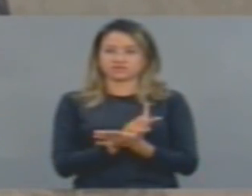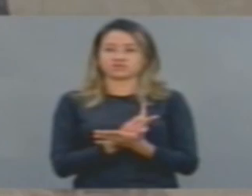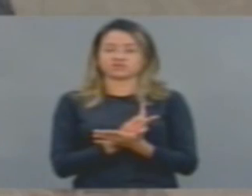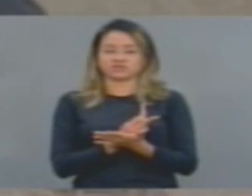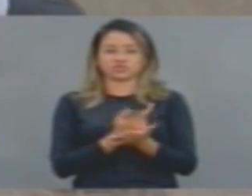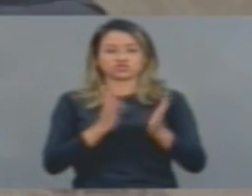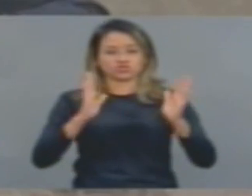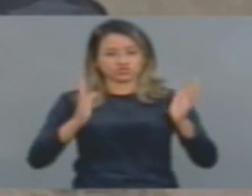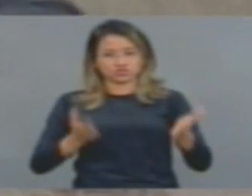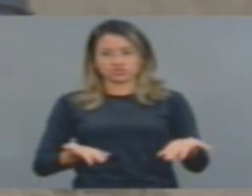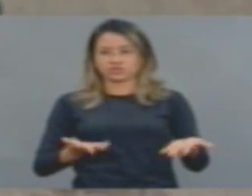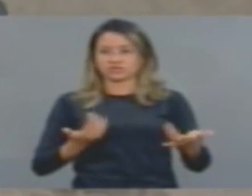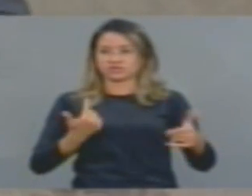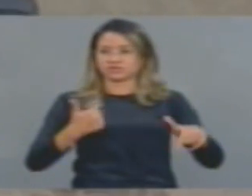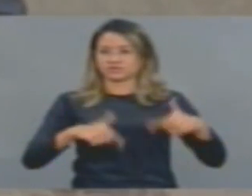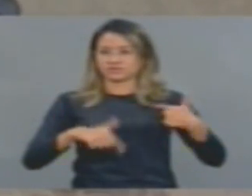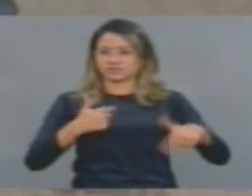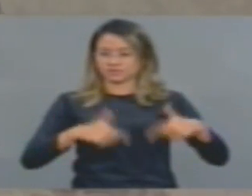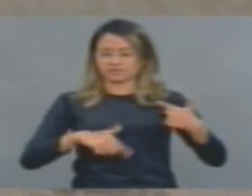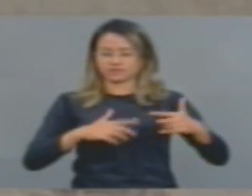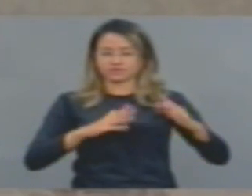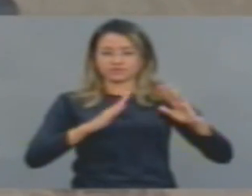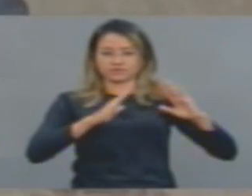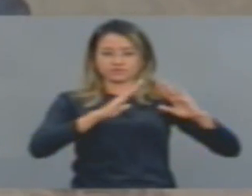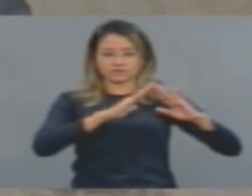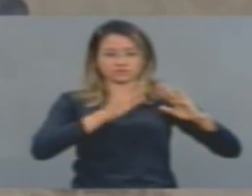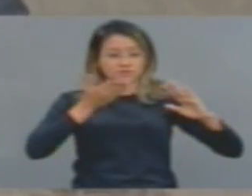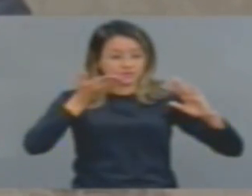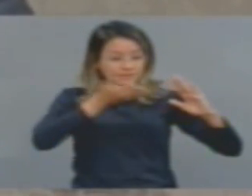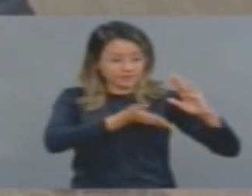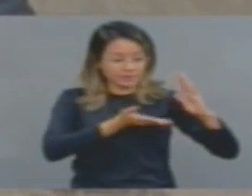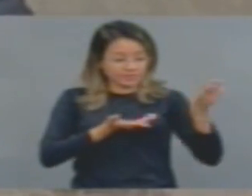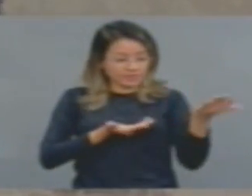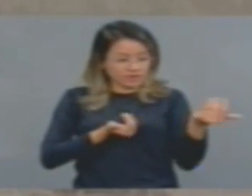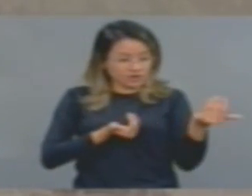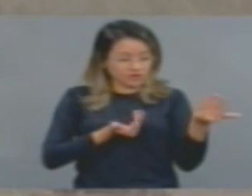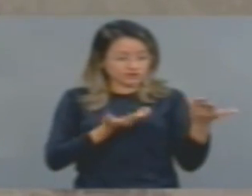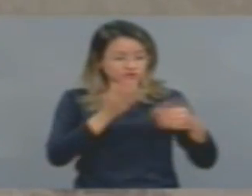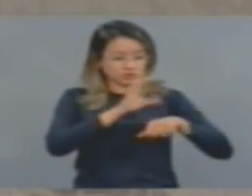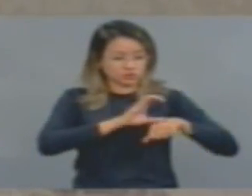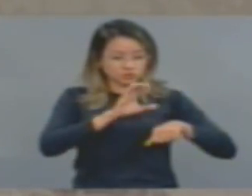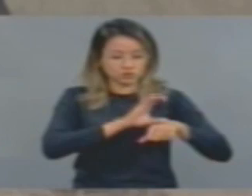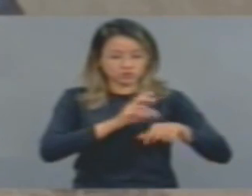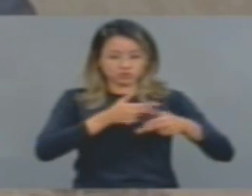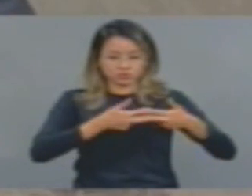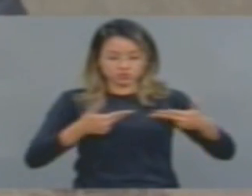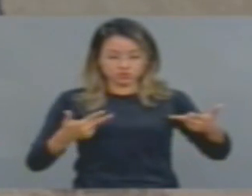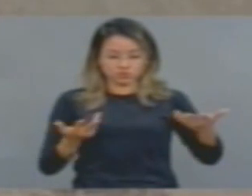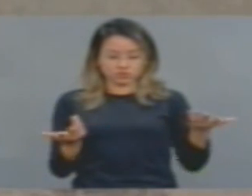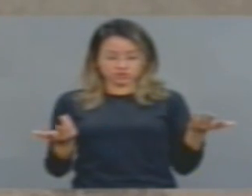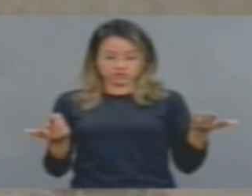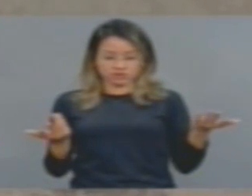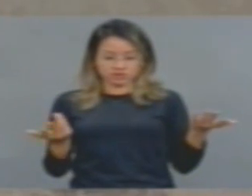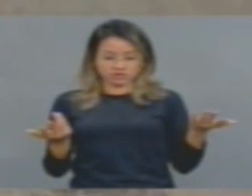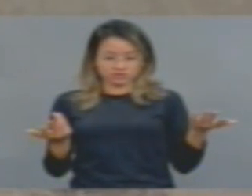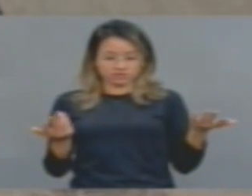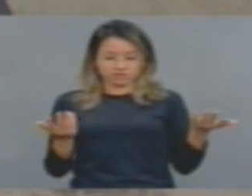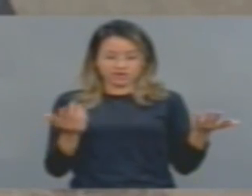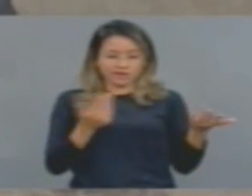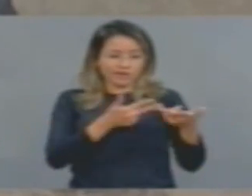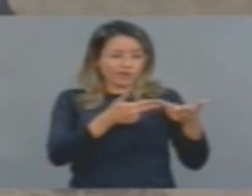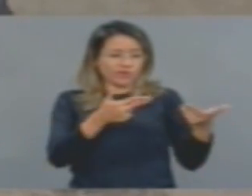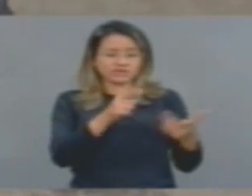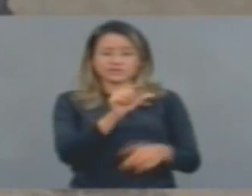fechado, ou seja, já fazendo com que aquele adolescente que muitas vezes cometeu um ato infracional, uma coisa